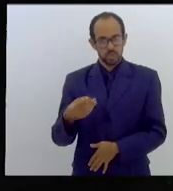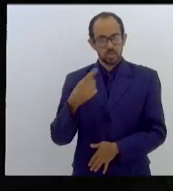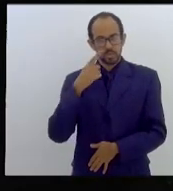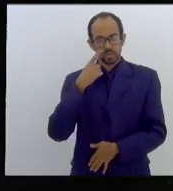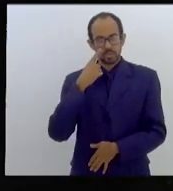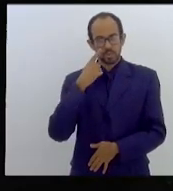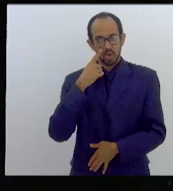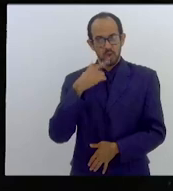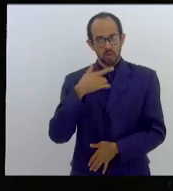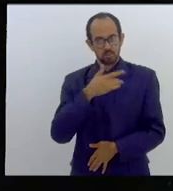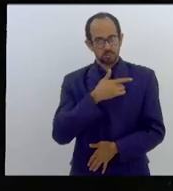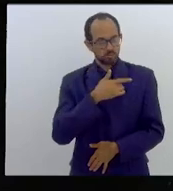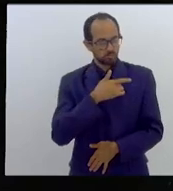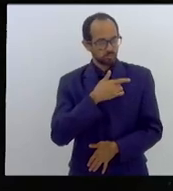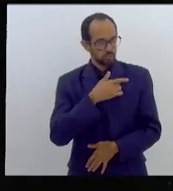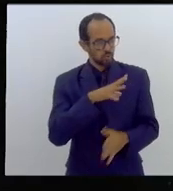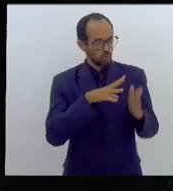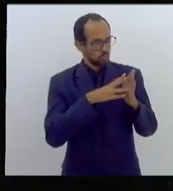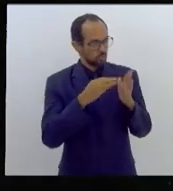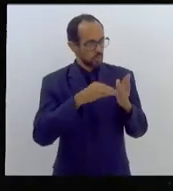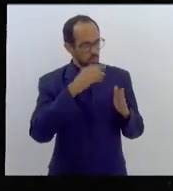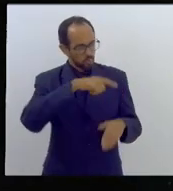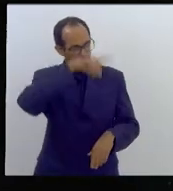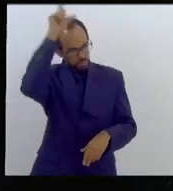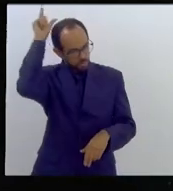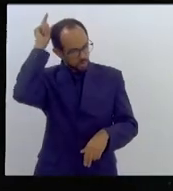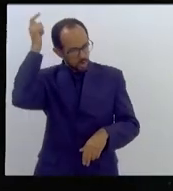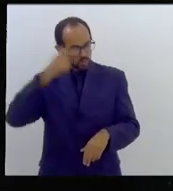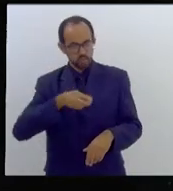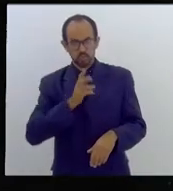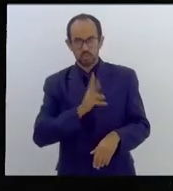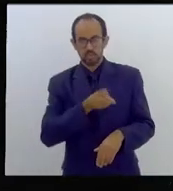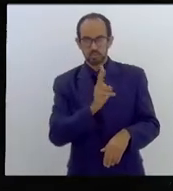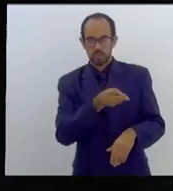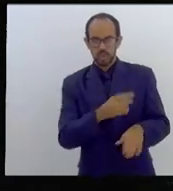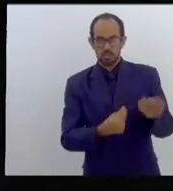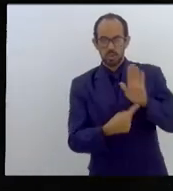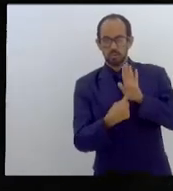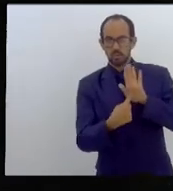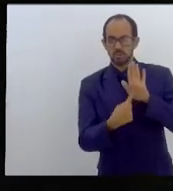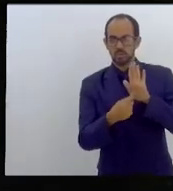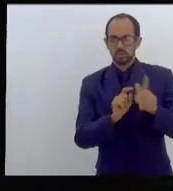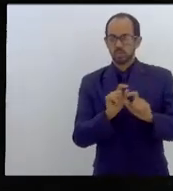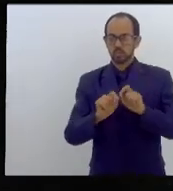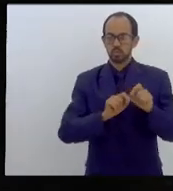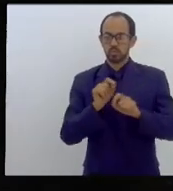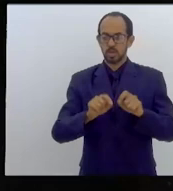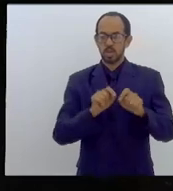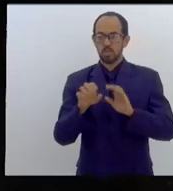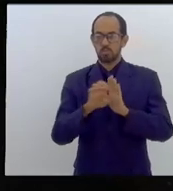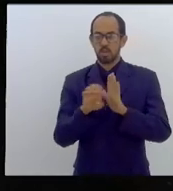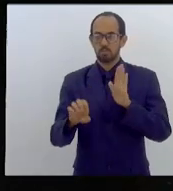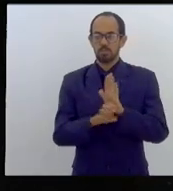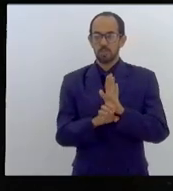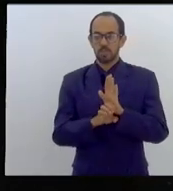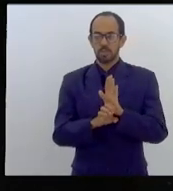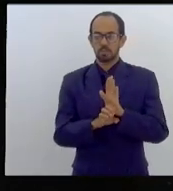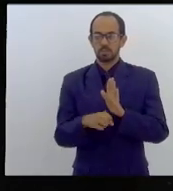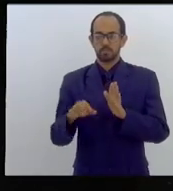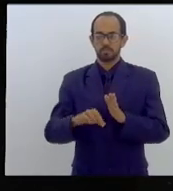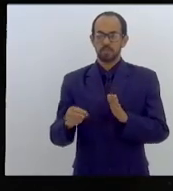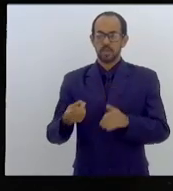plagiando aqui o deputado Luiz Paulo, eu sempre reapresento, né, uma emenda para que a